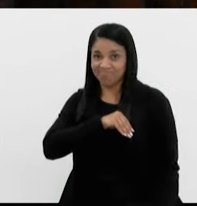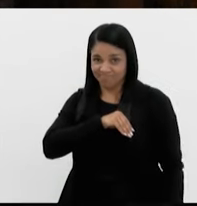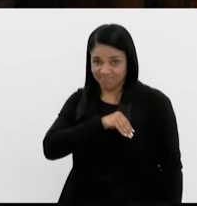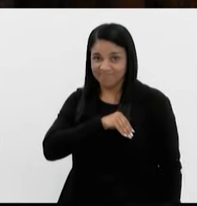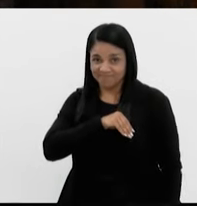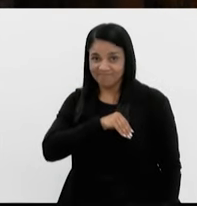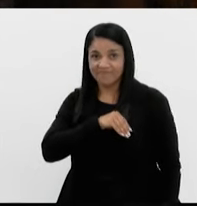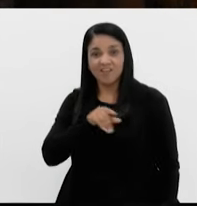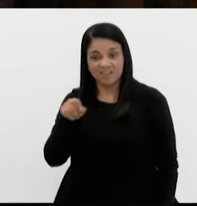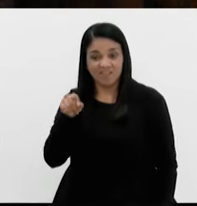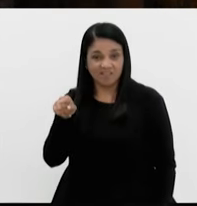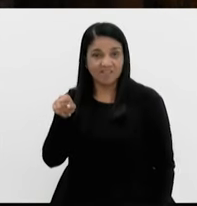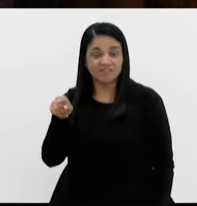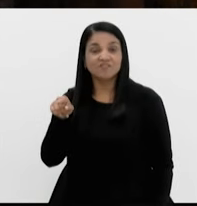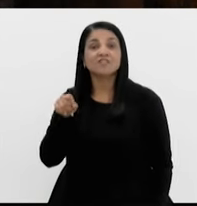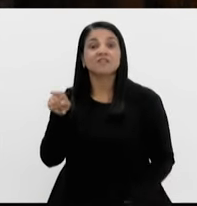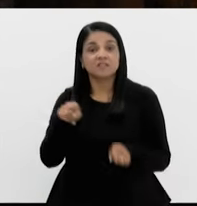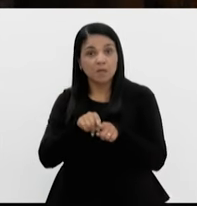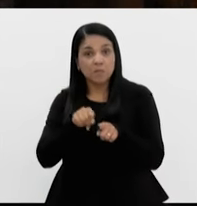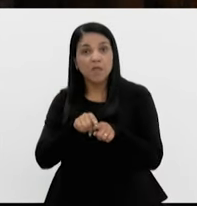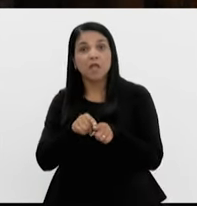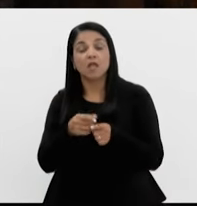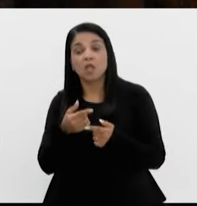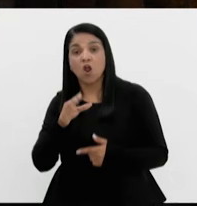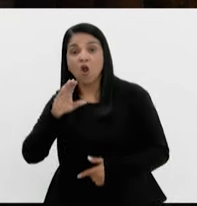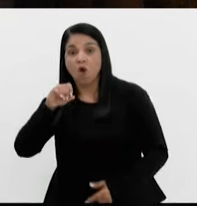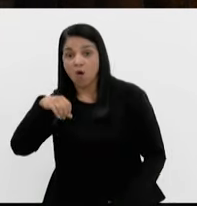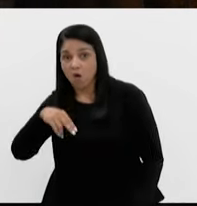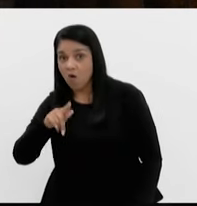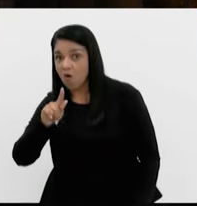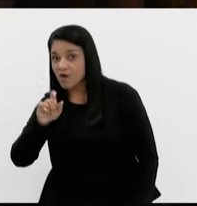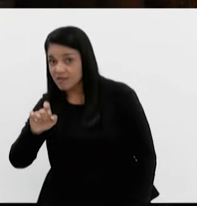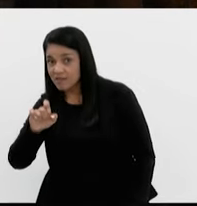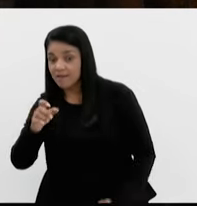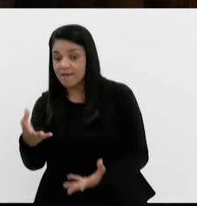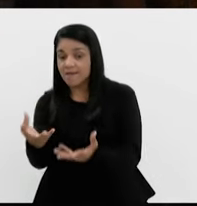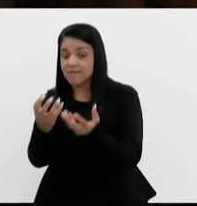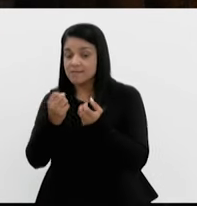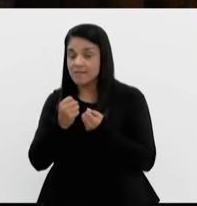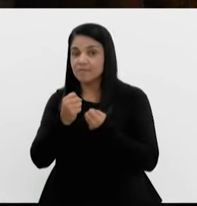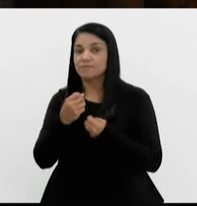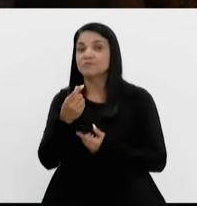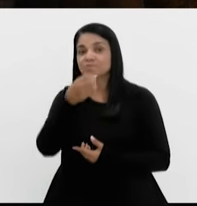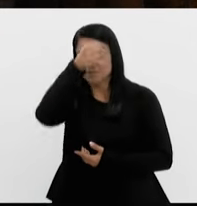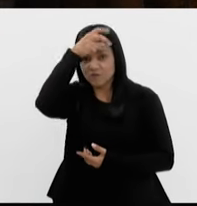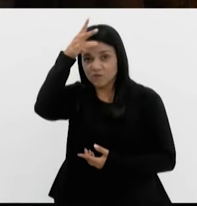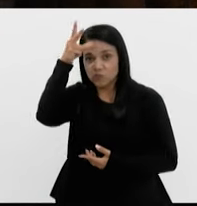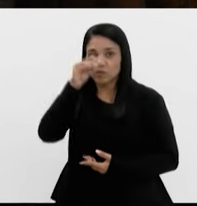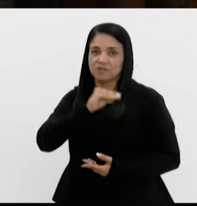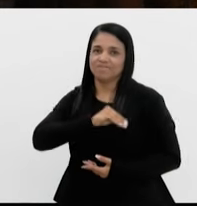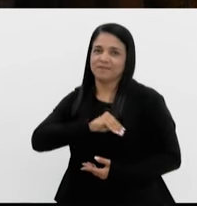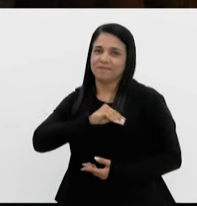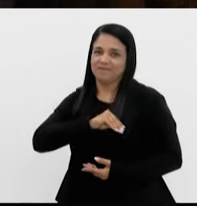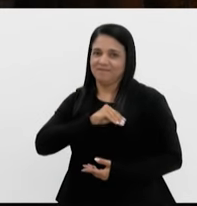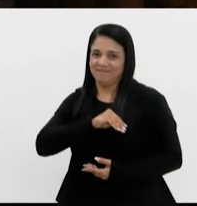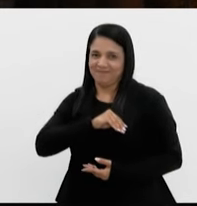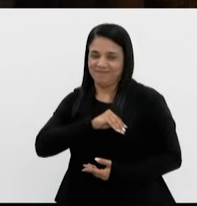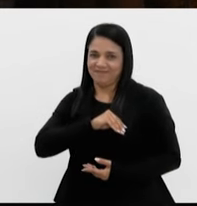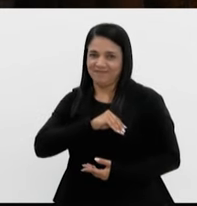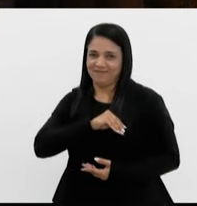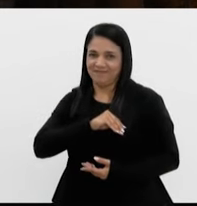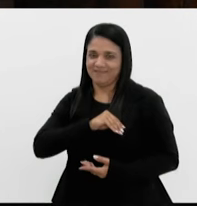dele não botou dinheiro o dono de on que recebe dinheiro da Prefeitura do Rio de Janeiro botou dinheirinho na